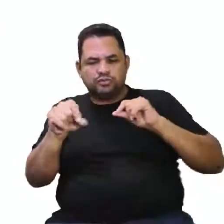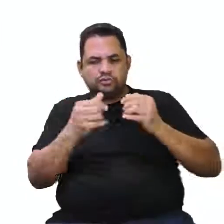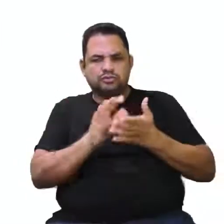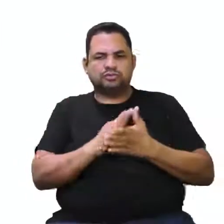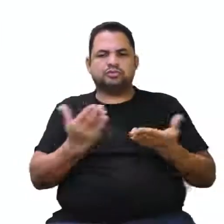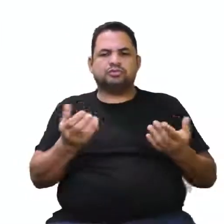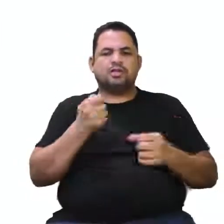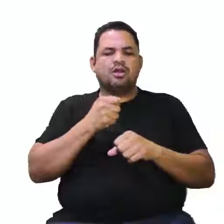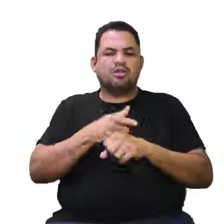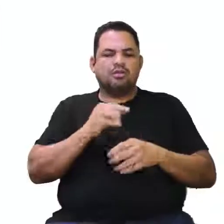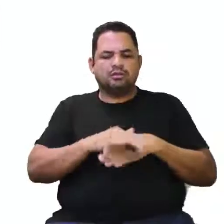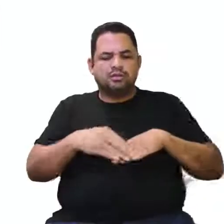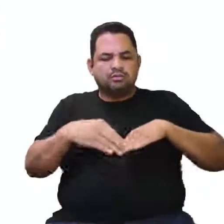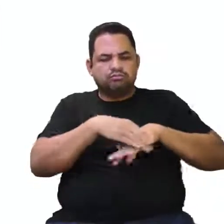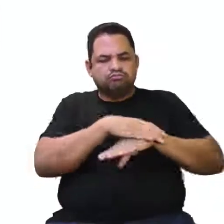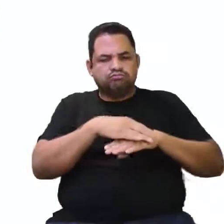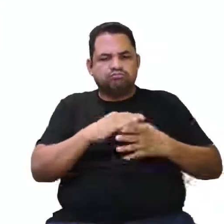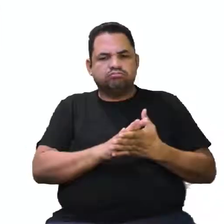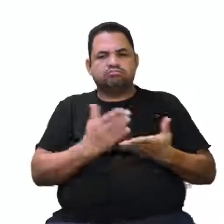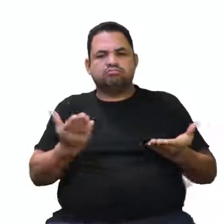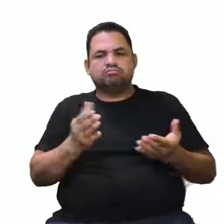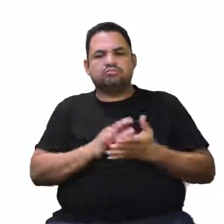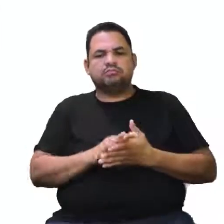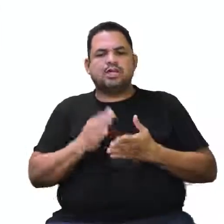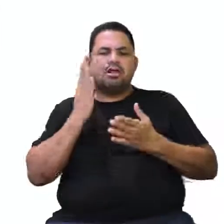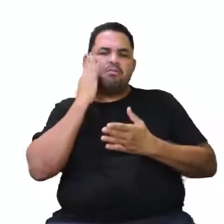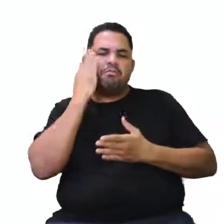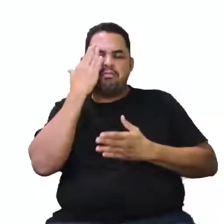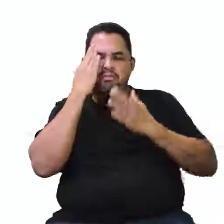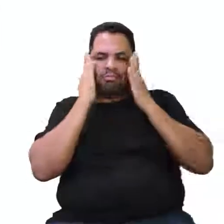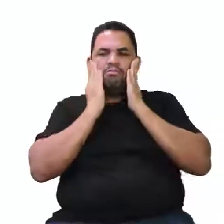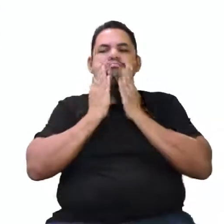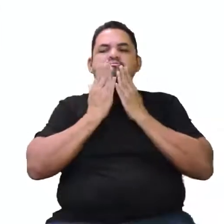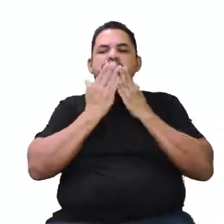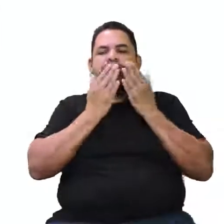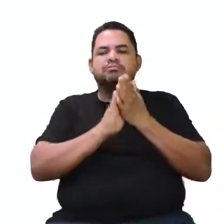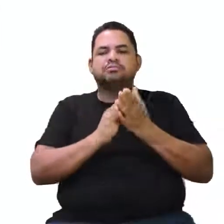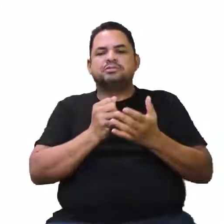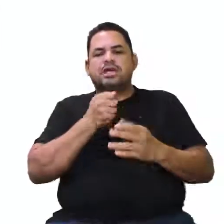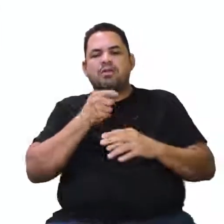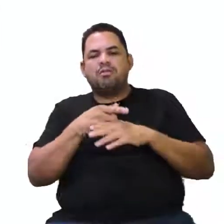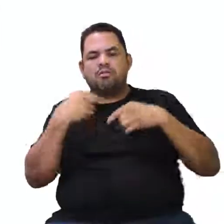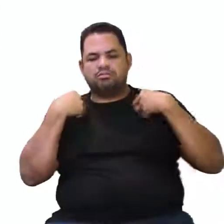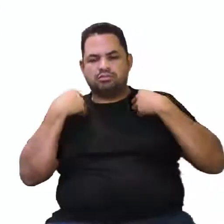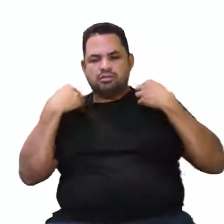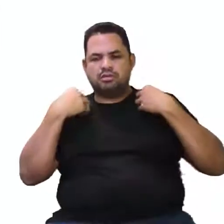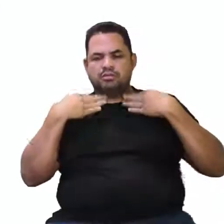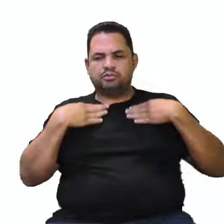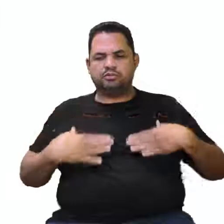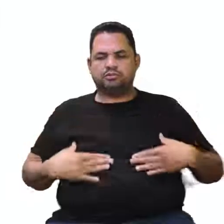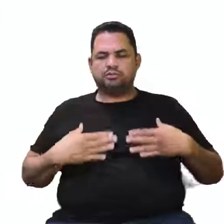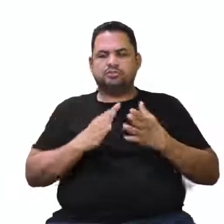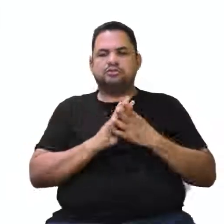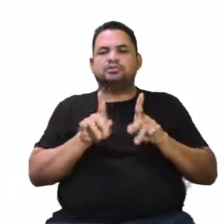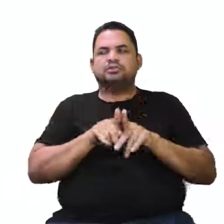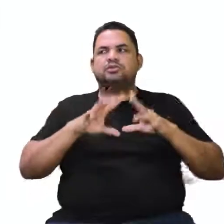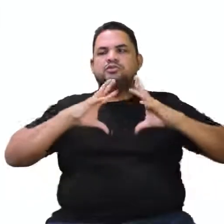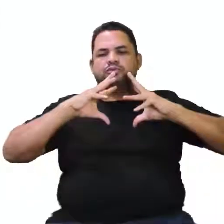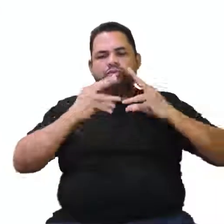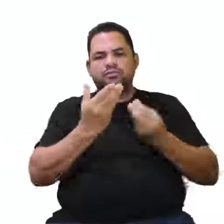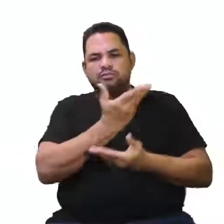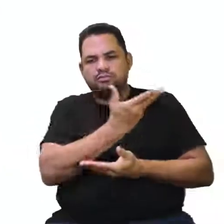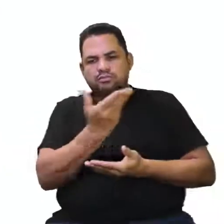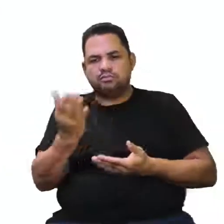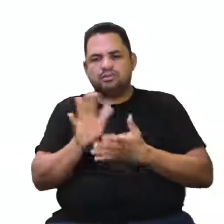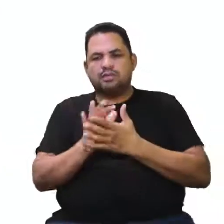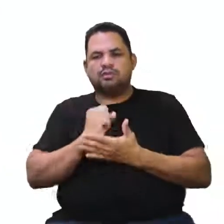Na compra do calçado, na compra da maquiagem, na compra da camiseta, né? Então, tudo isso aí